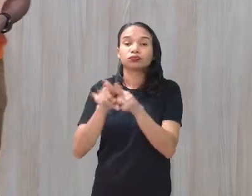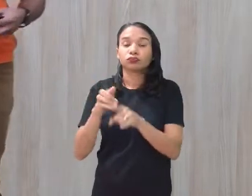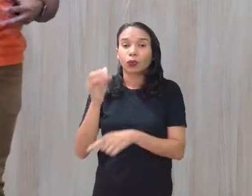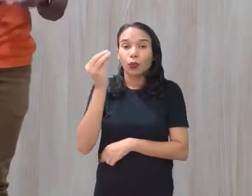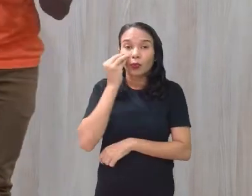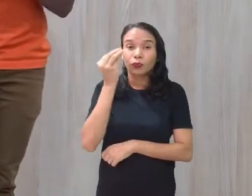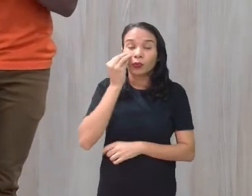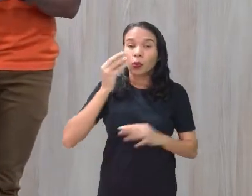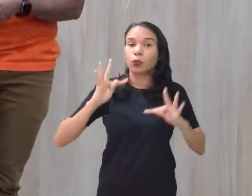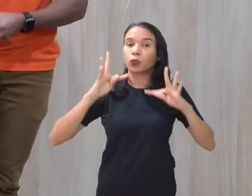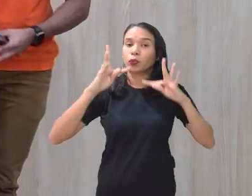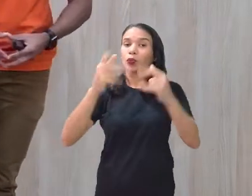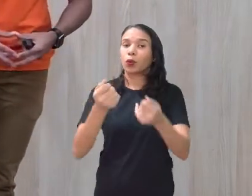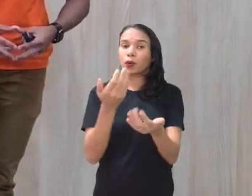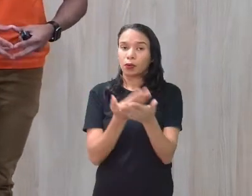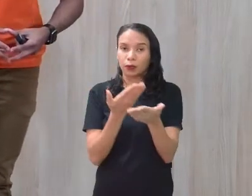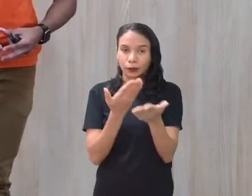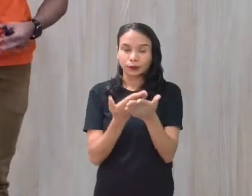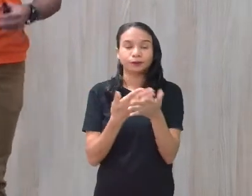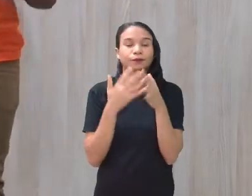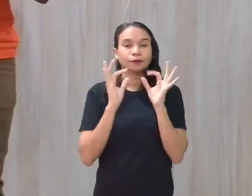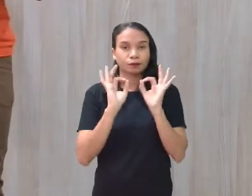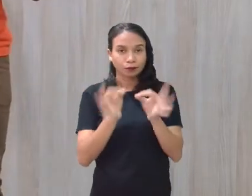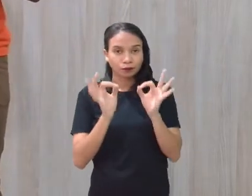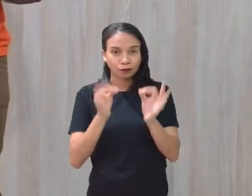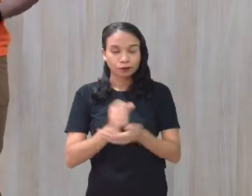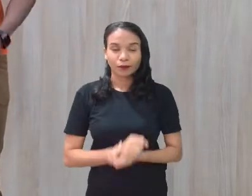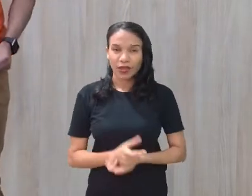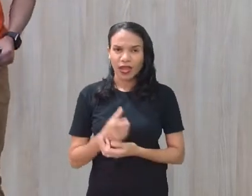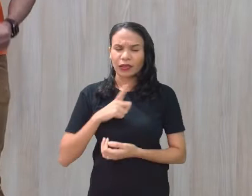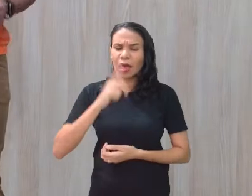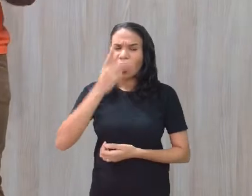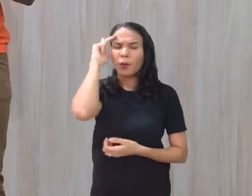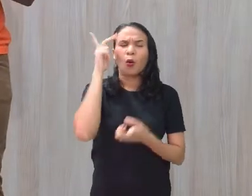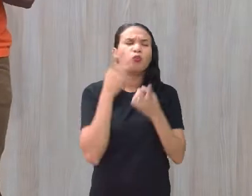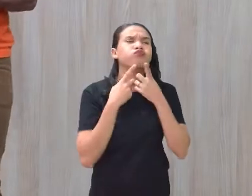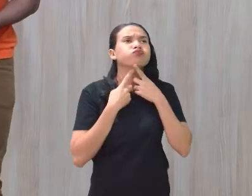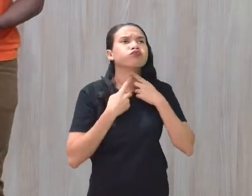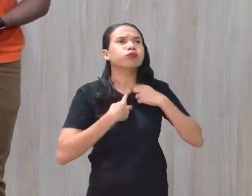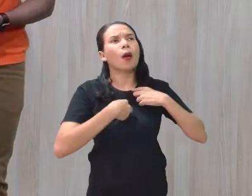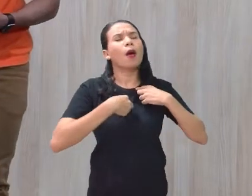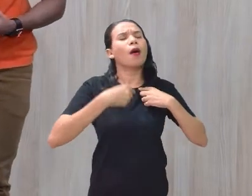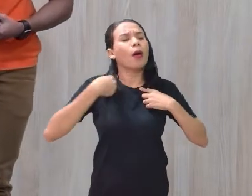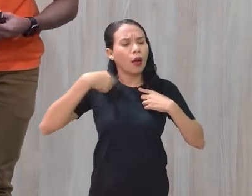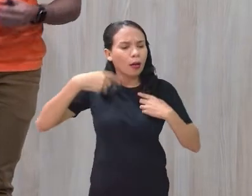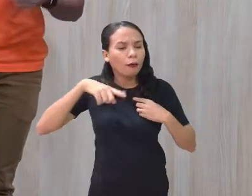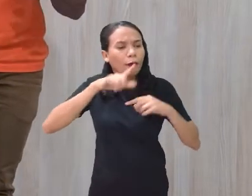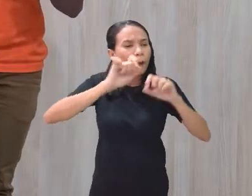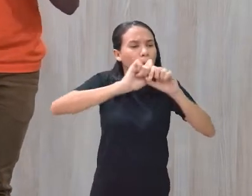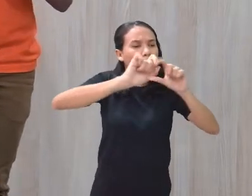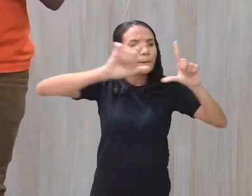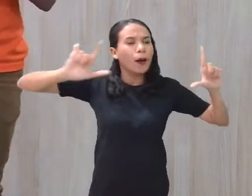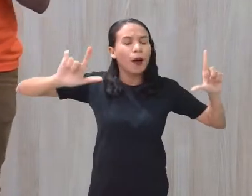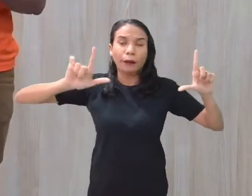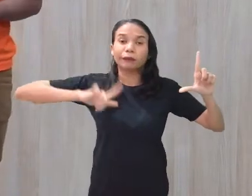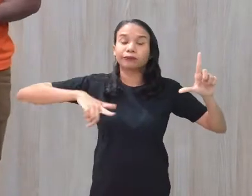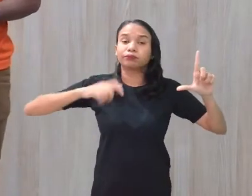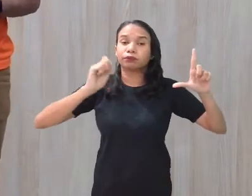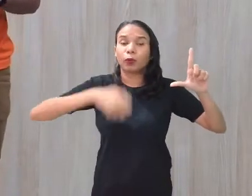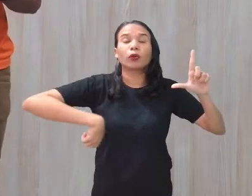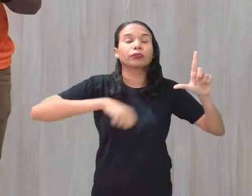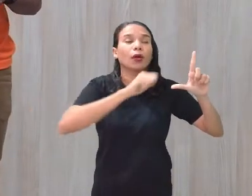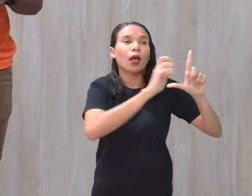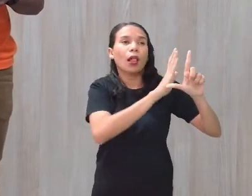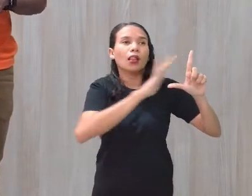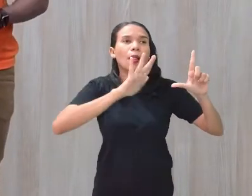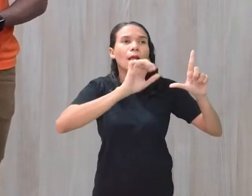acompanhar todas as nossas aulas, certo? No momento que você quiser, na hora que você quiser, você pode pausar aí o